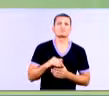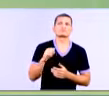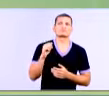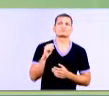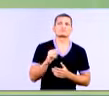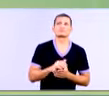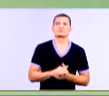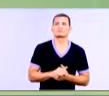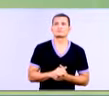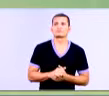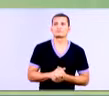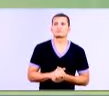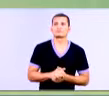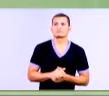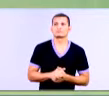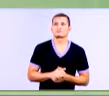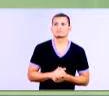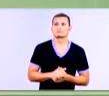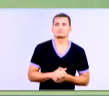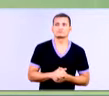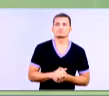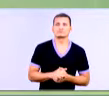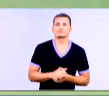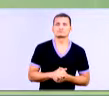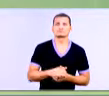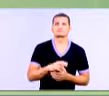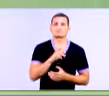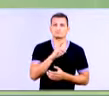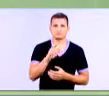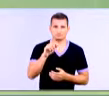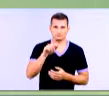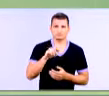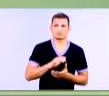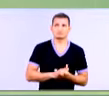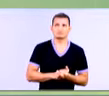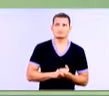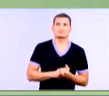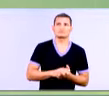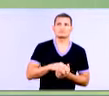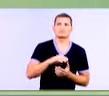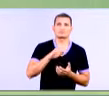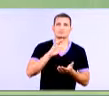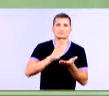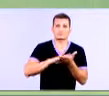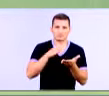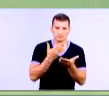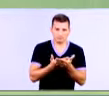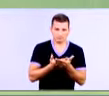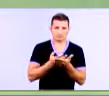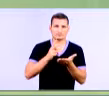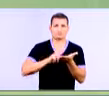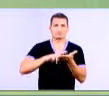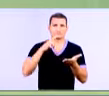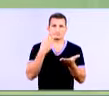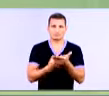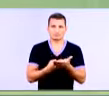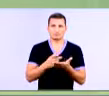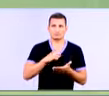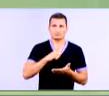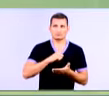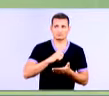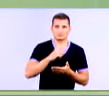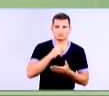né, é o famoso intérprete tradutor. Eu tenho uma pessoa que